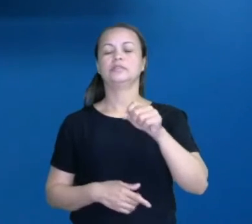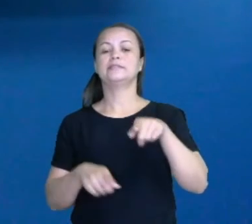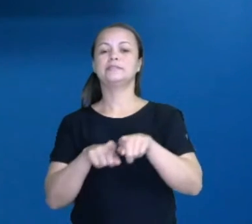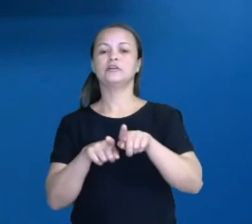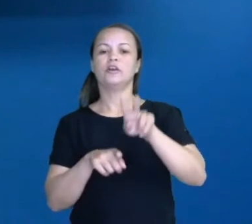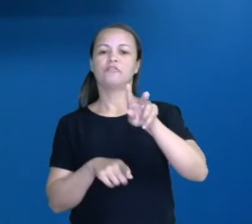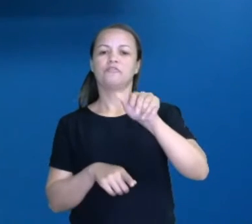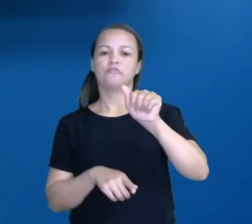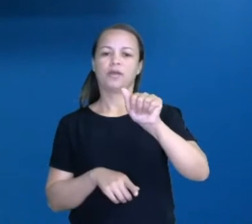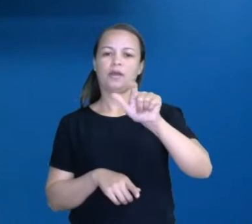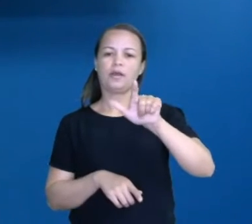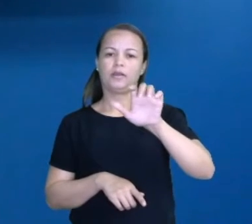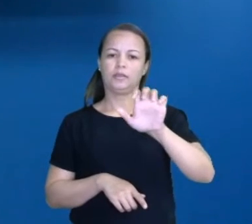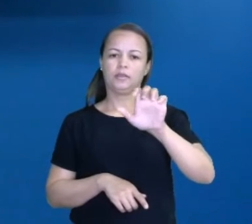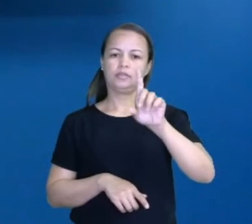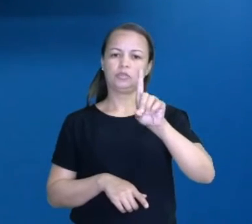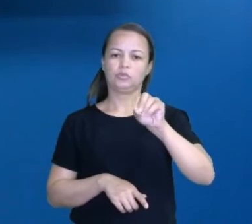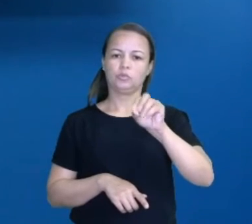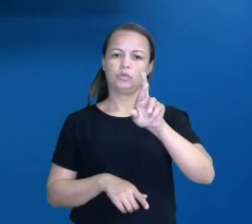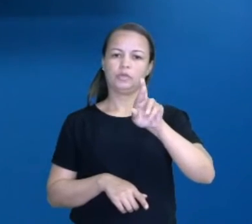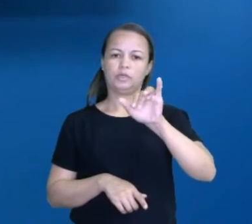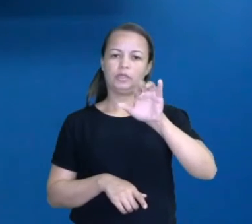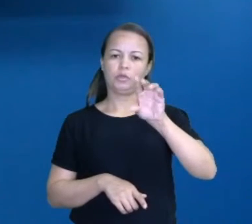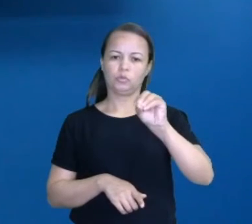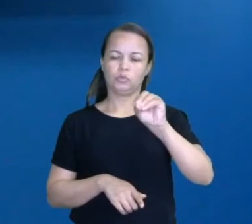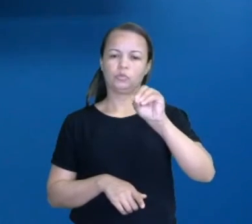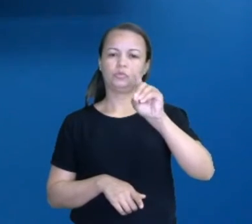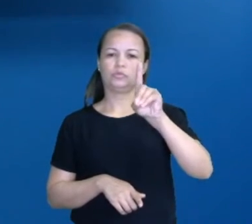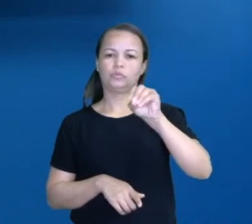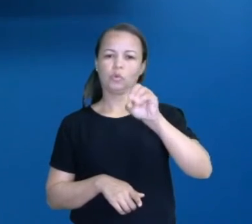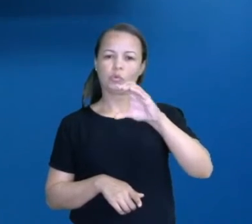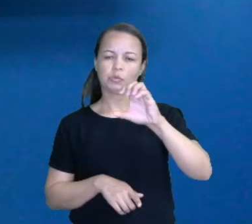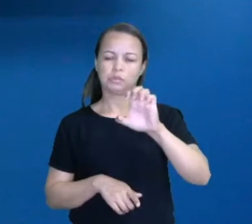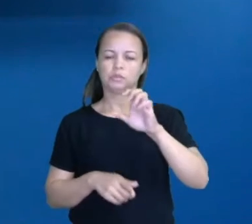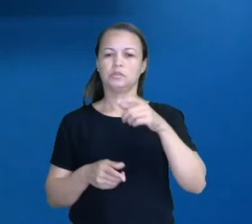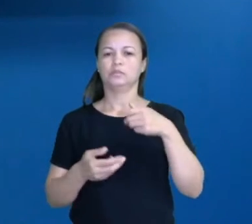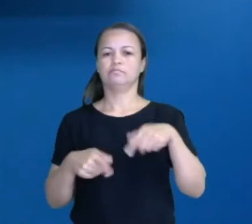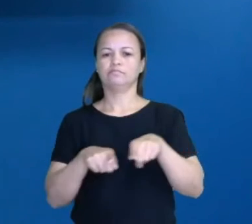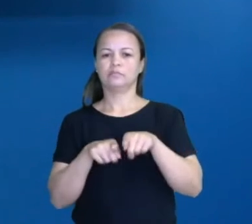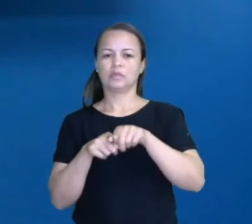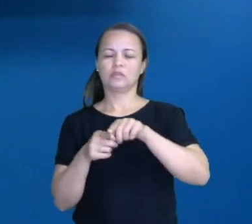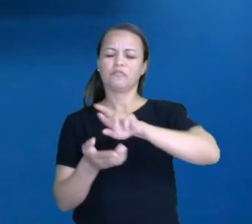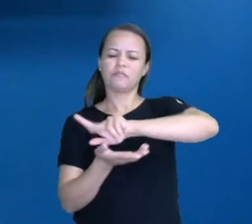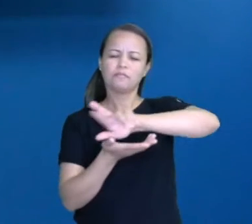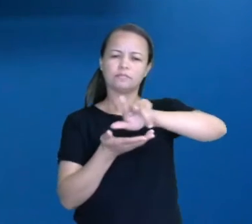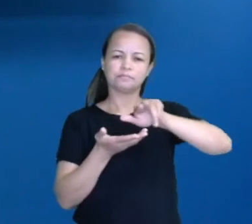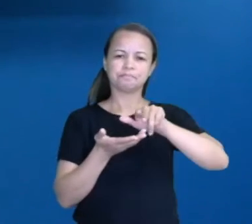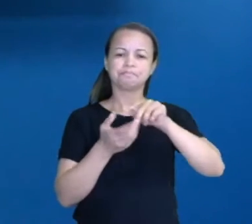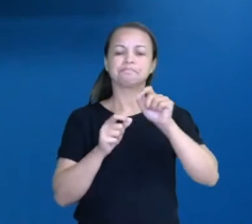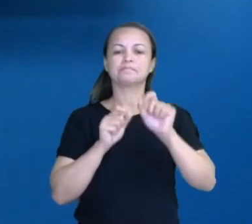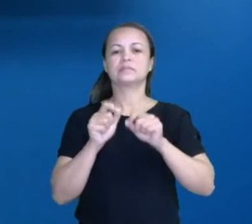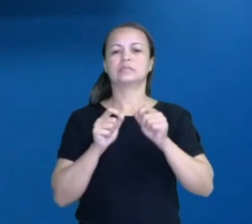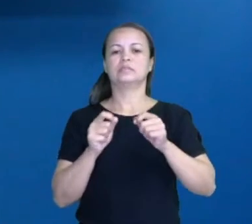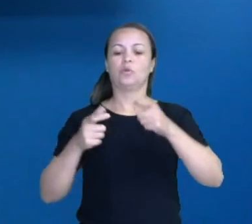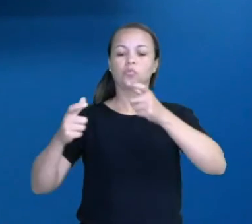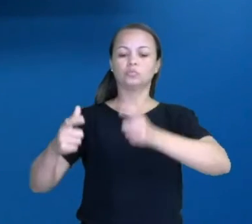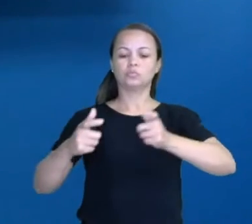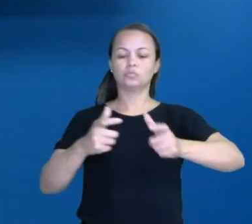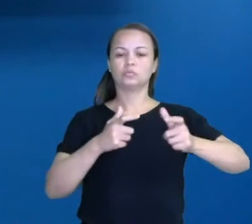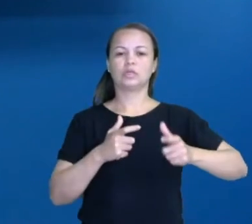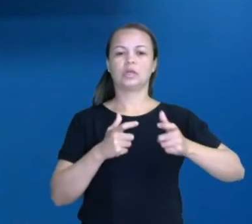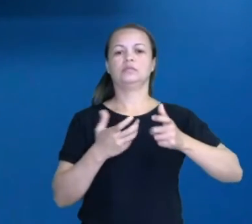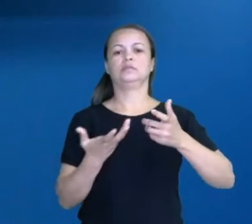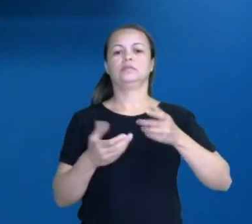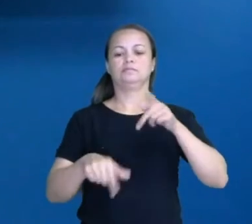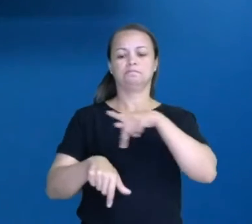majoritariamente, as grandes multinacionais que acumulam grandes riquezas, né, elas estão localizadas nesses